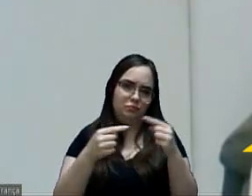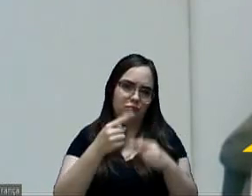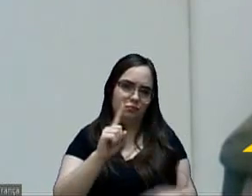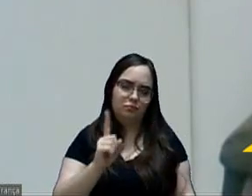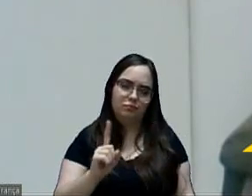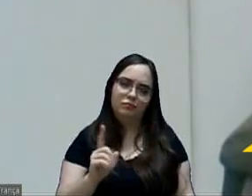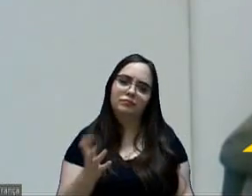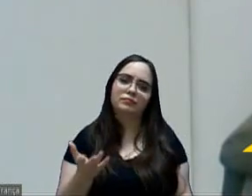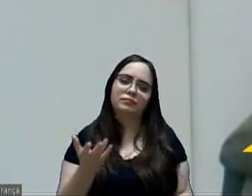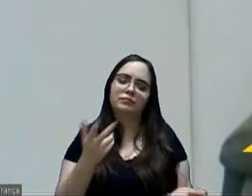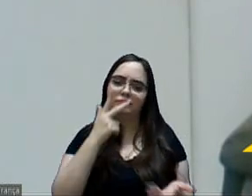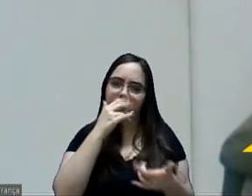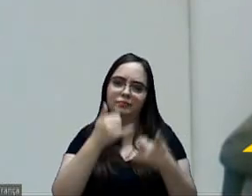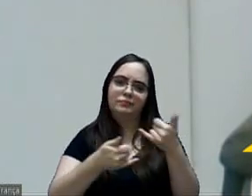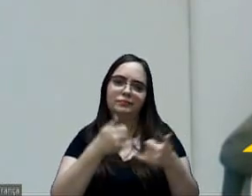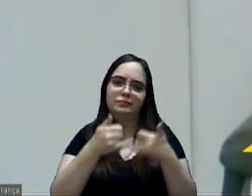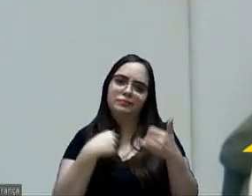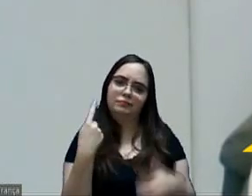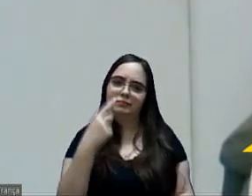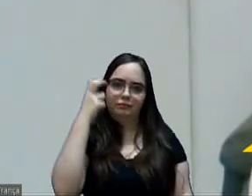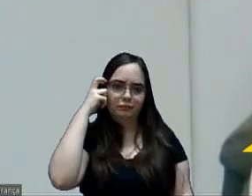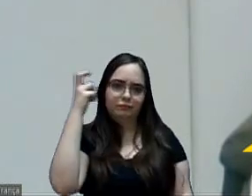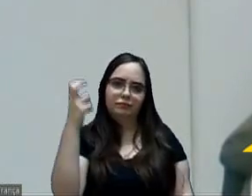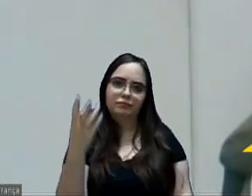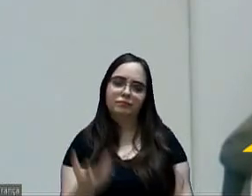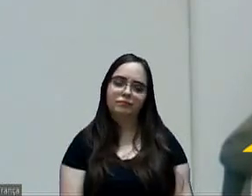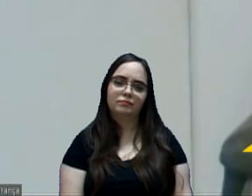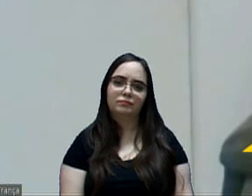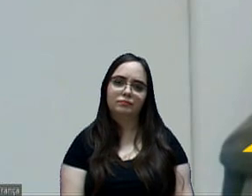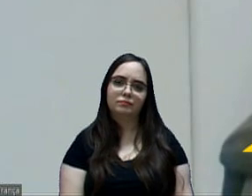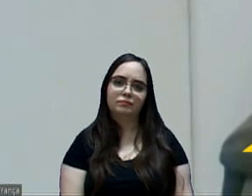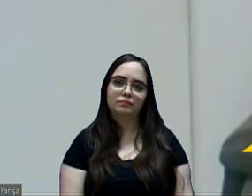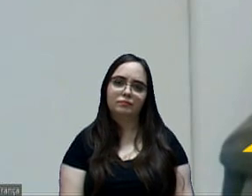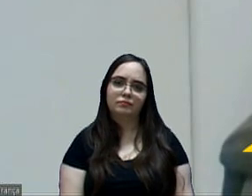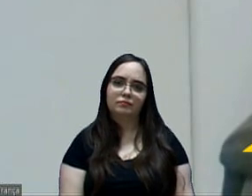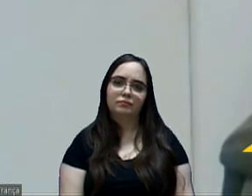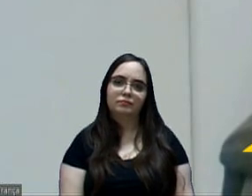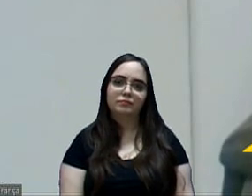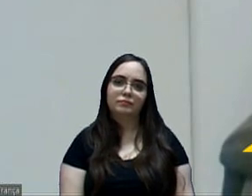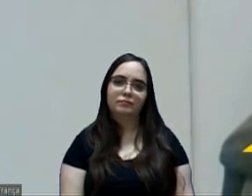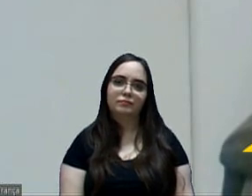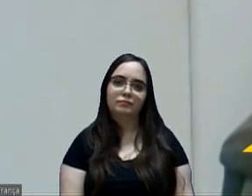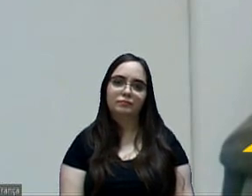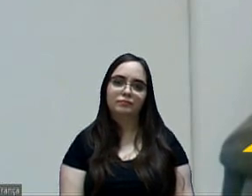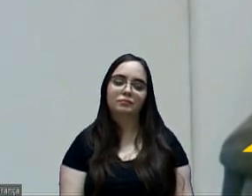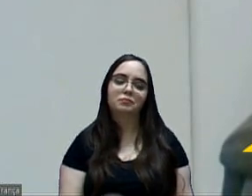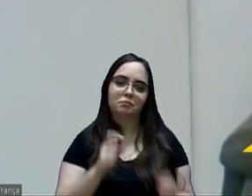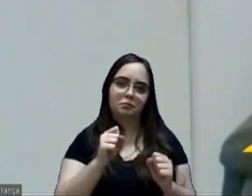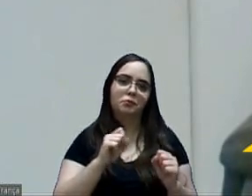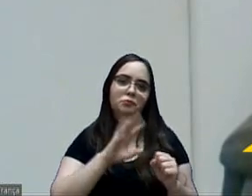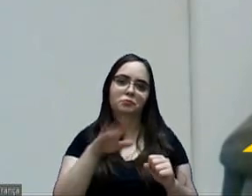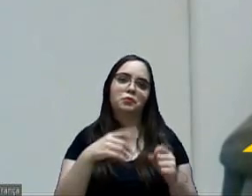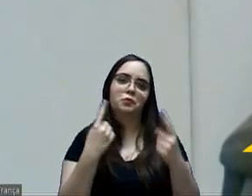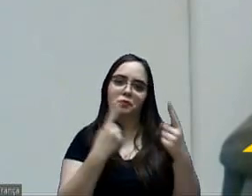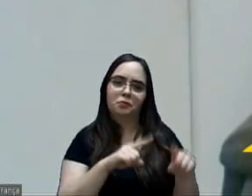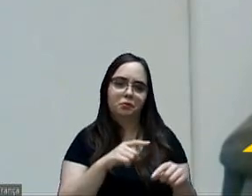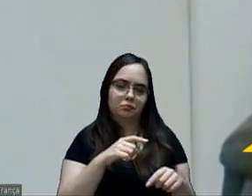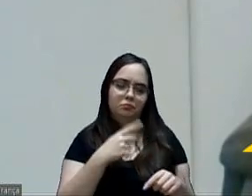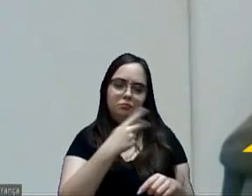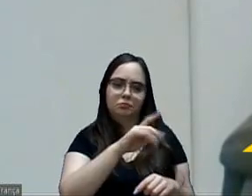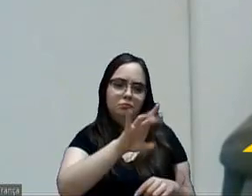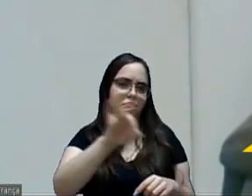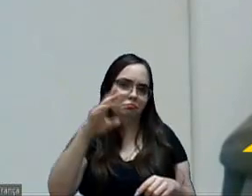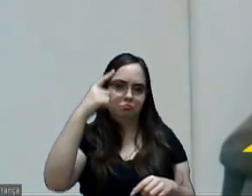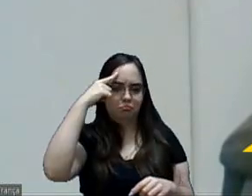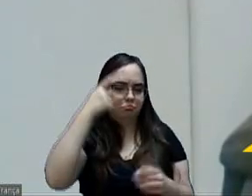é brincar com a inteligência de muita gente. Podem ser contra, não discuta a questão de ser favor